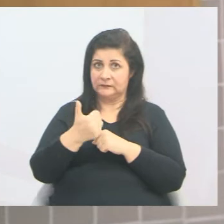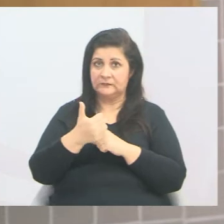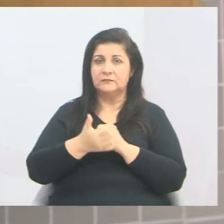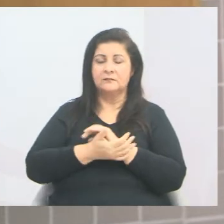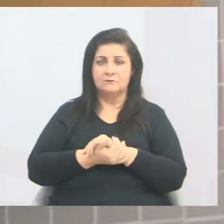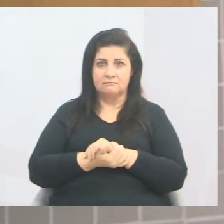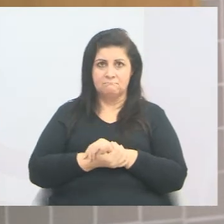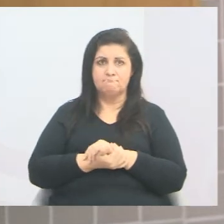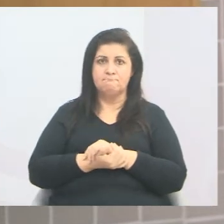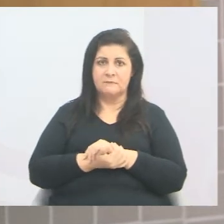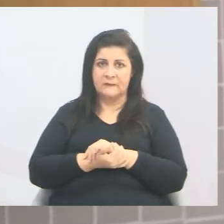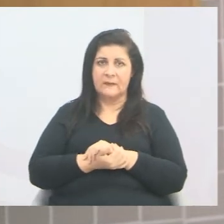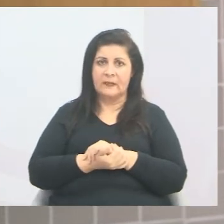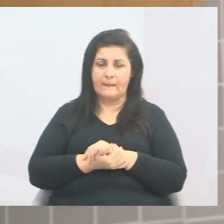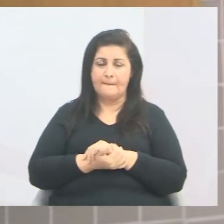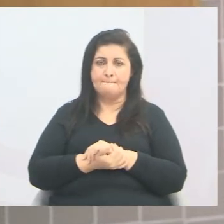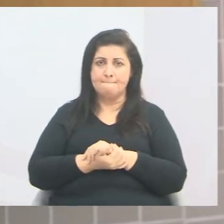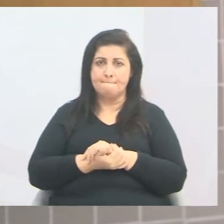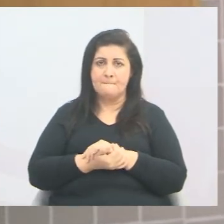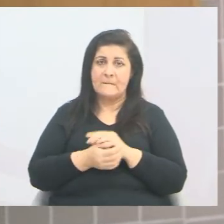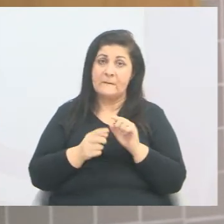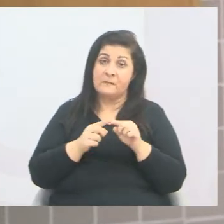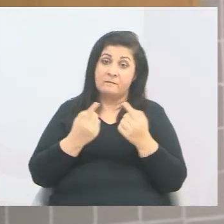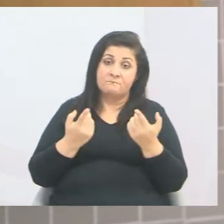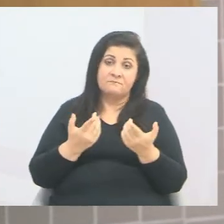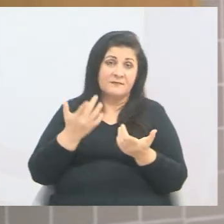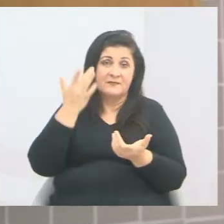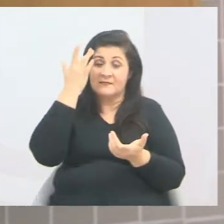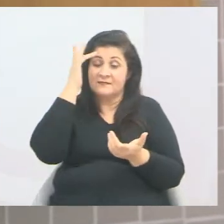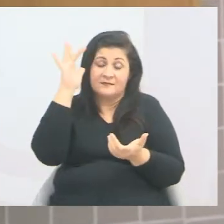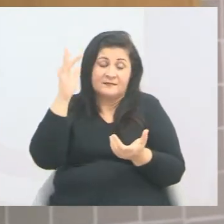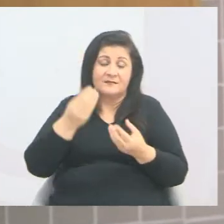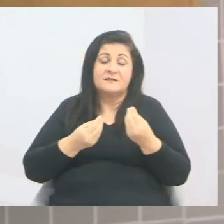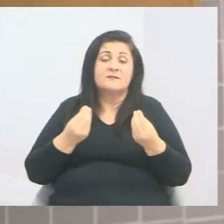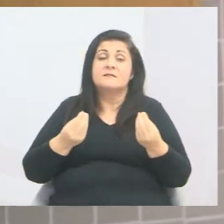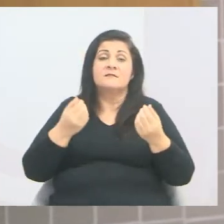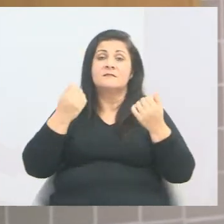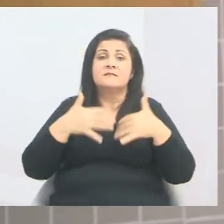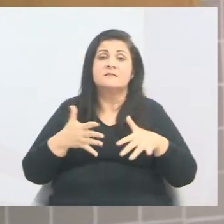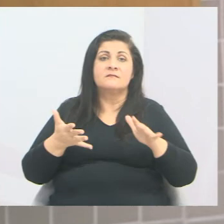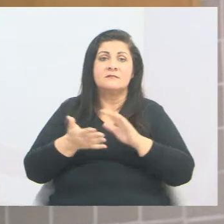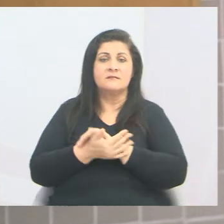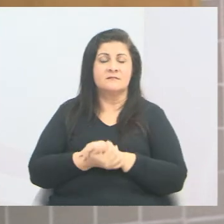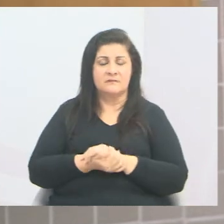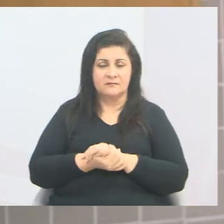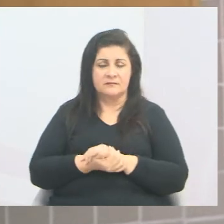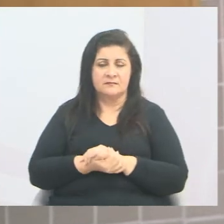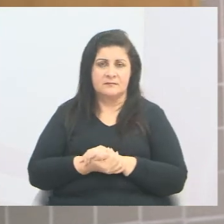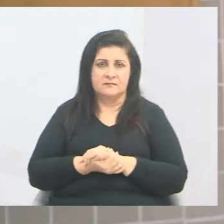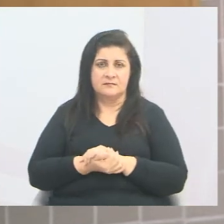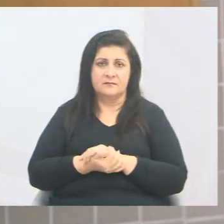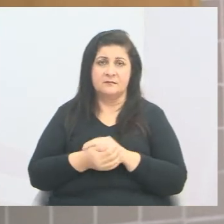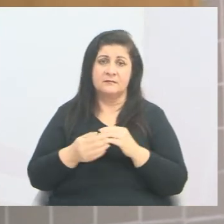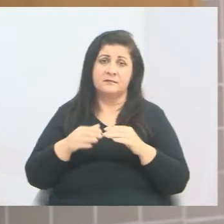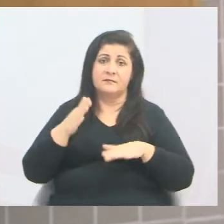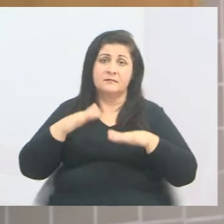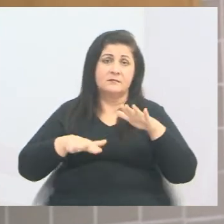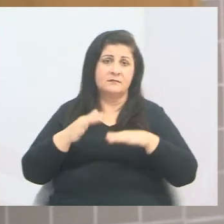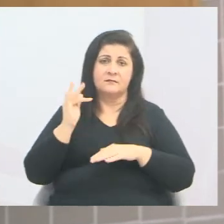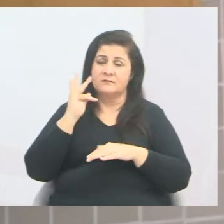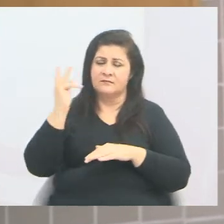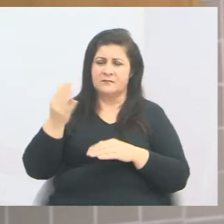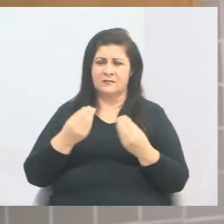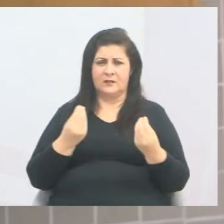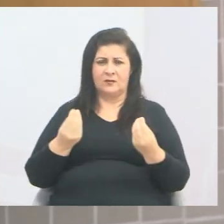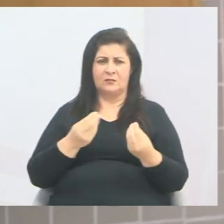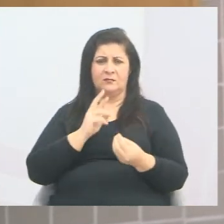ficarem menos limitados, mas isso não tem como falar nesse momento, depende muito do que está para acontecer. Eu não consigo trazer